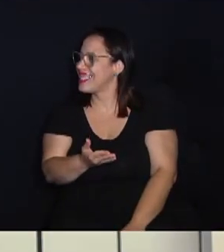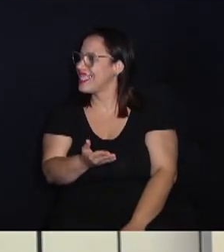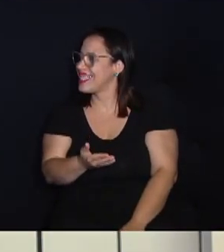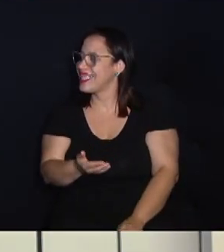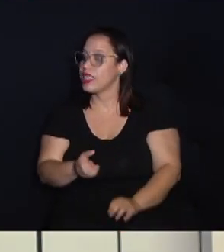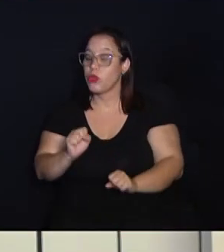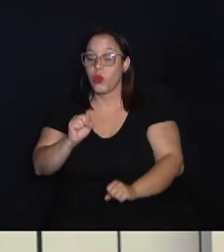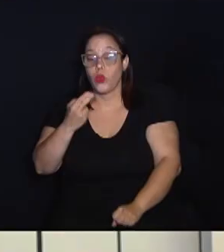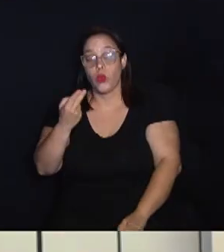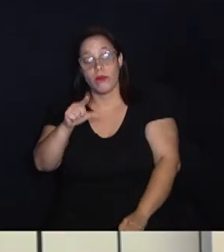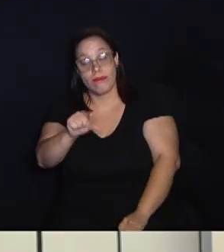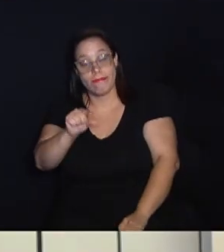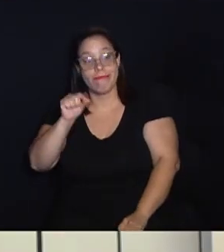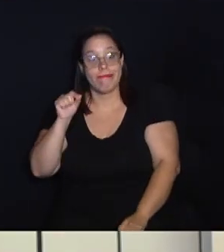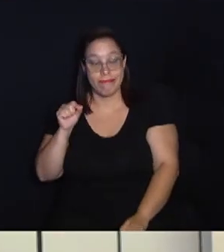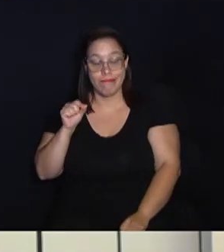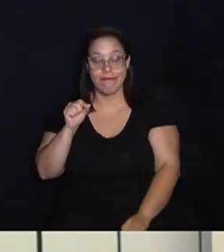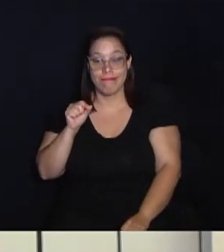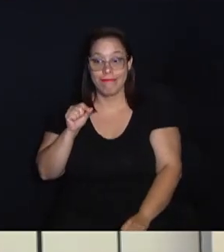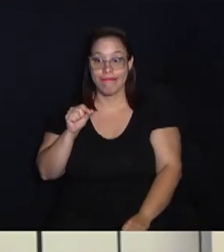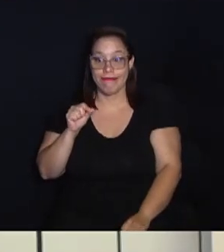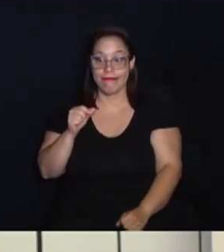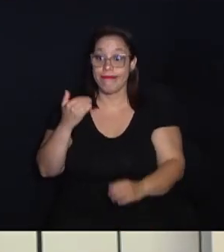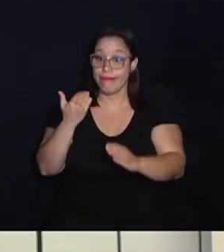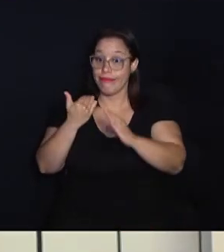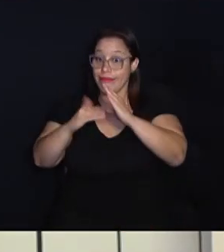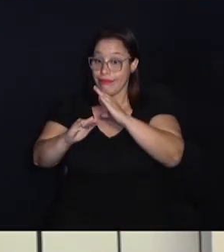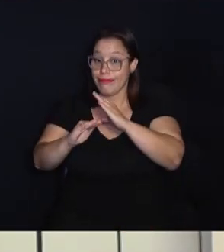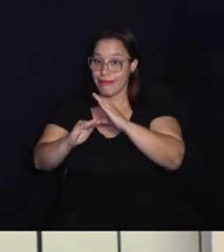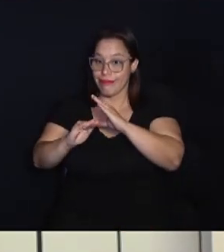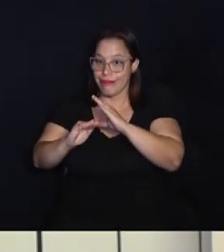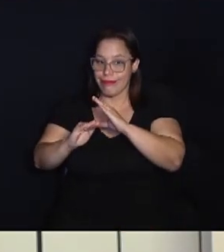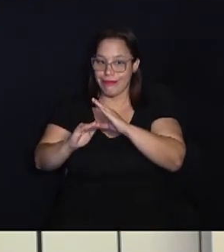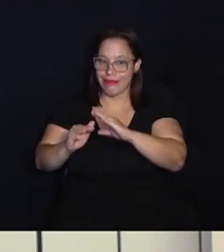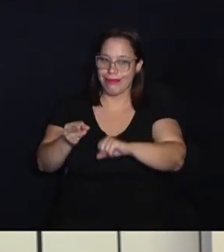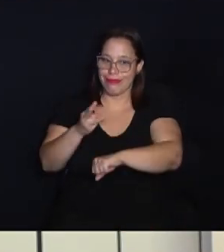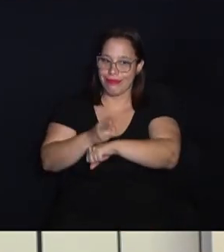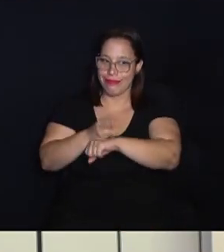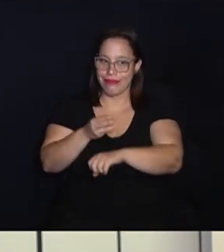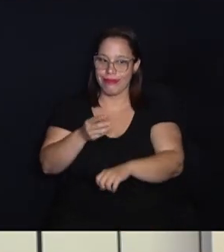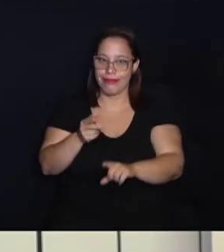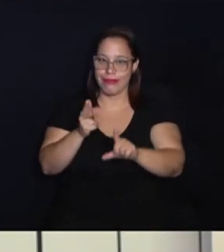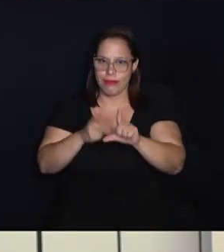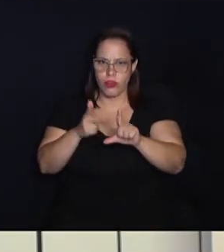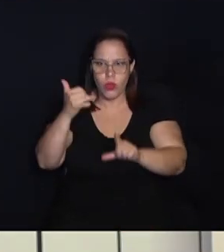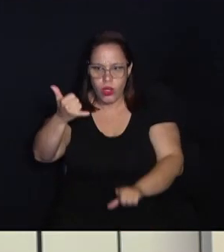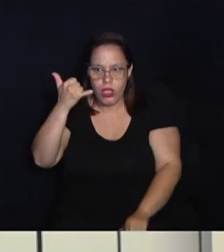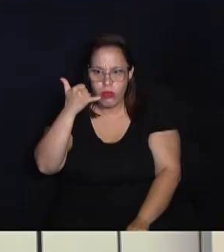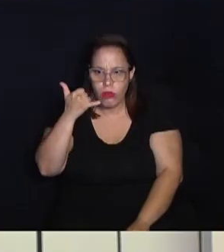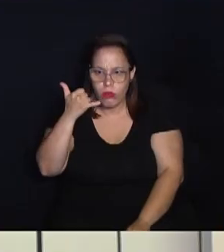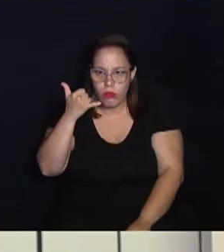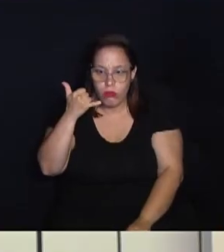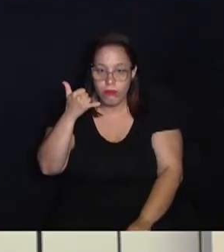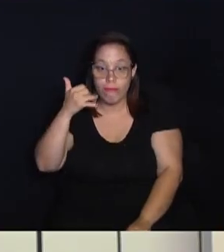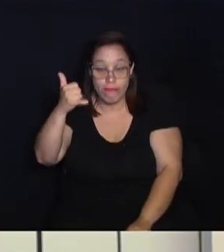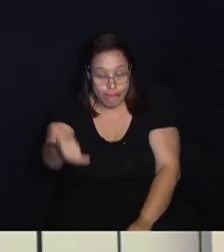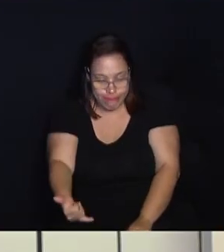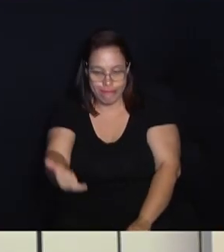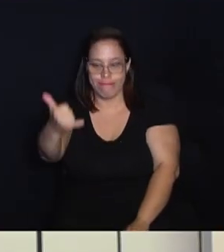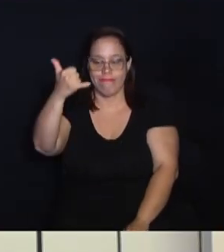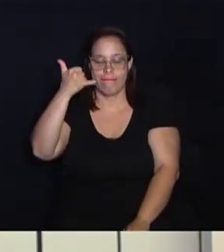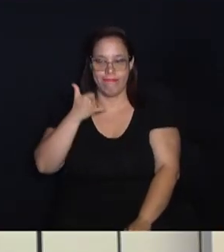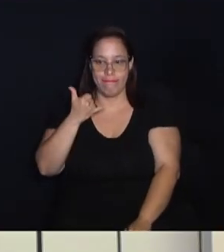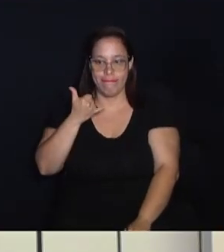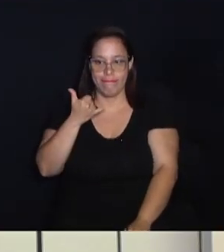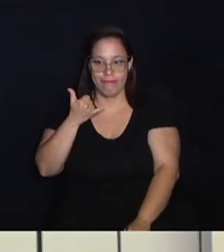978293776. Ou você tem a opção de enviar esta mensagem pelo nosso QR Code. Está com o seu celular aí perto? Pegue o celular